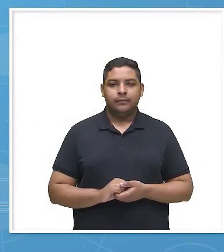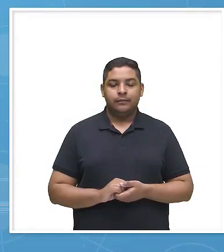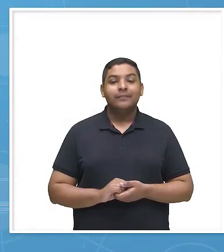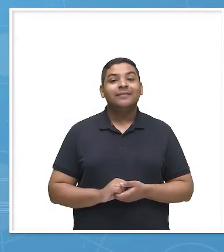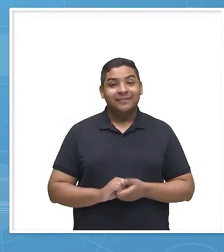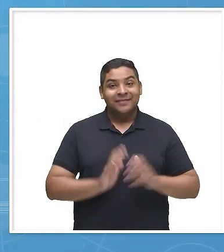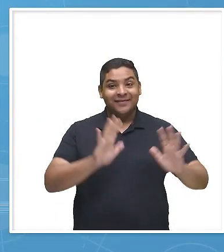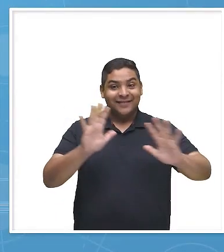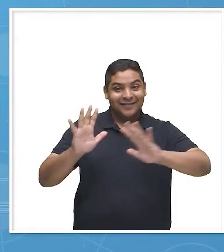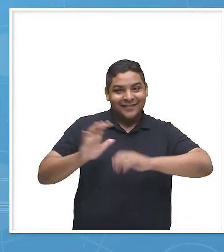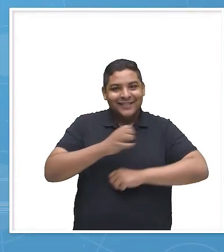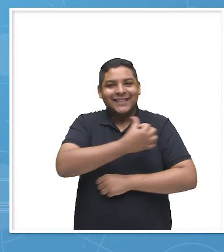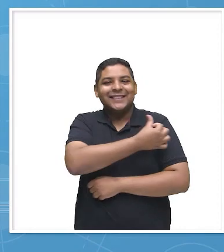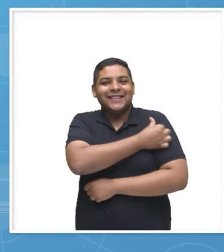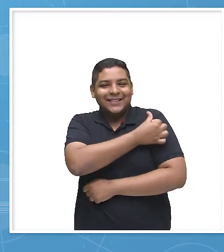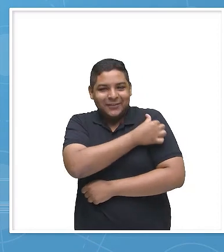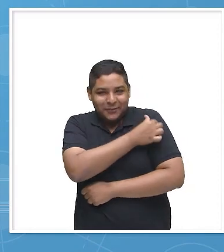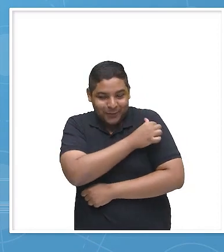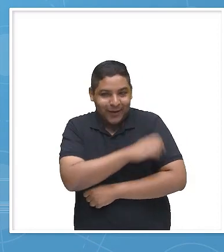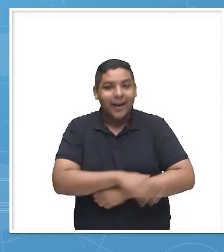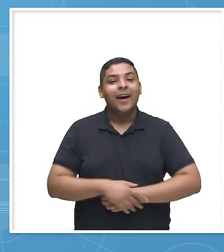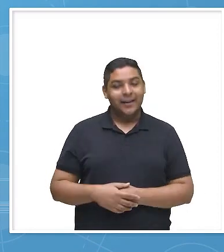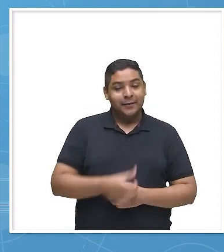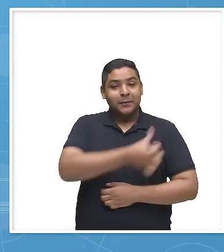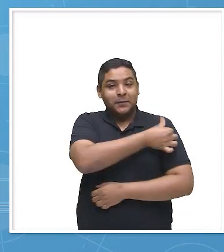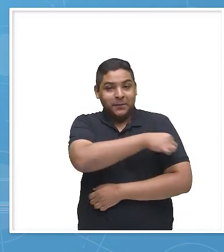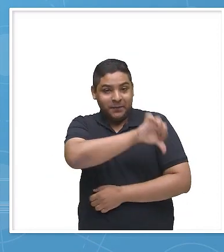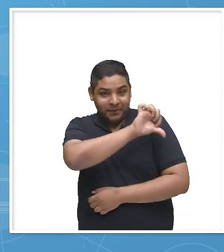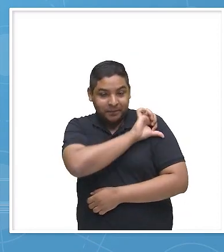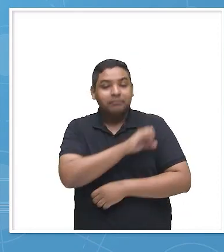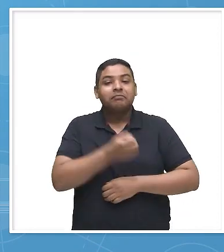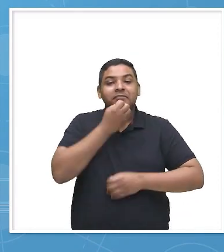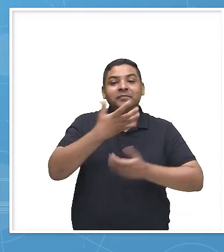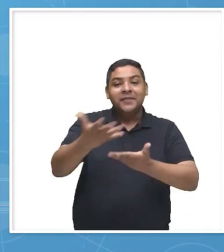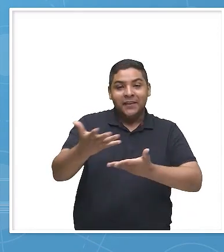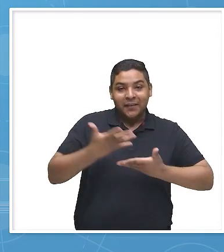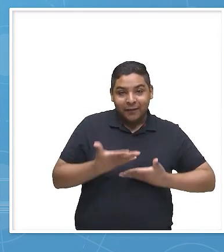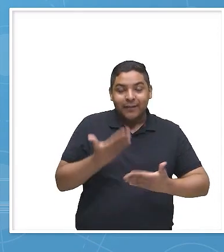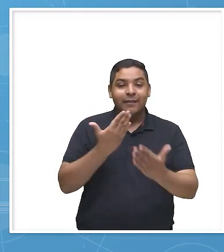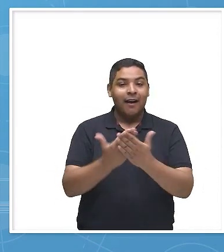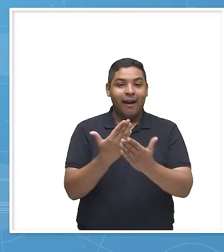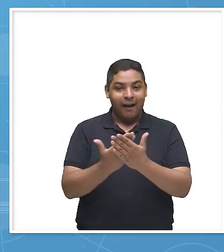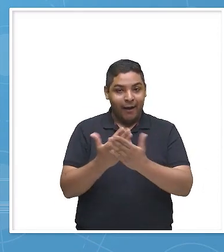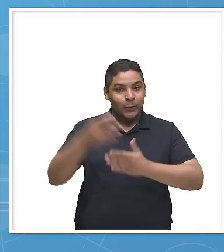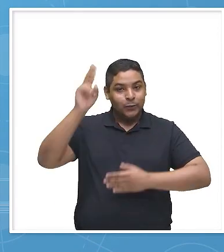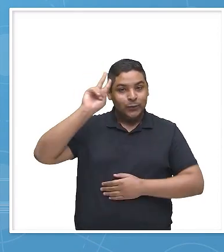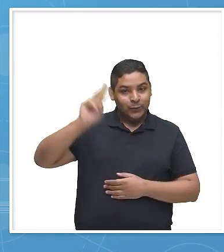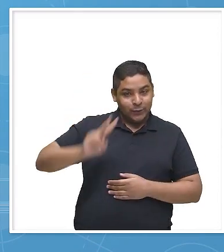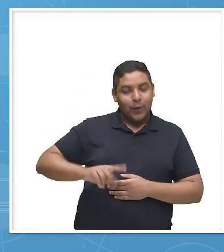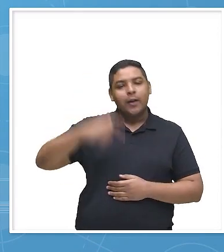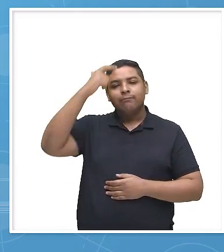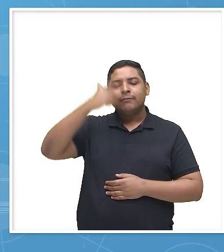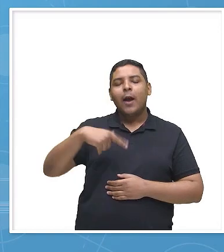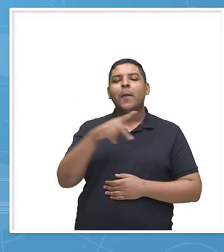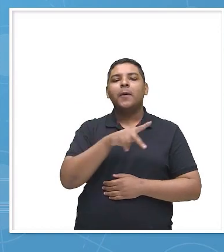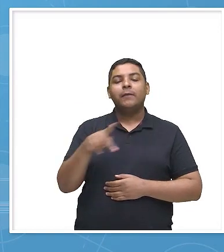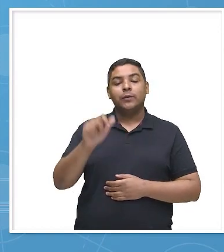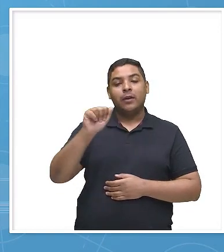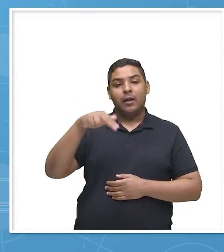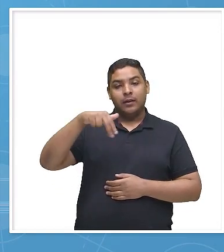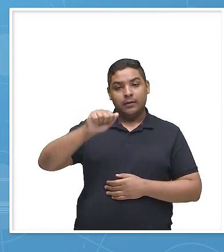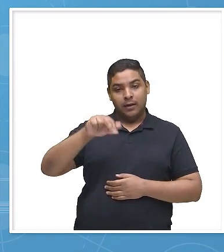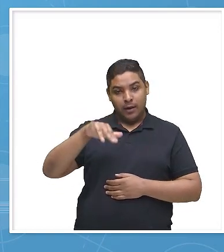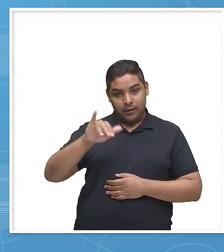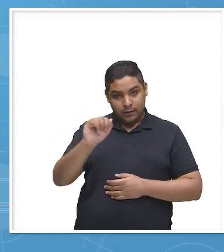Galerinha do sexto ano do ensino fundamental, sejam bem-vindos a mais uma aula de história. Eu sou o professor Ananias Carvalho, seu professor